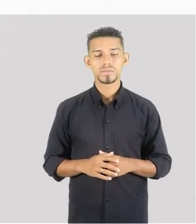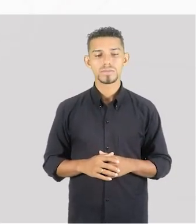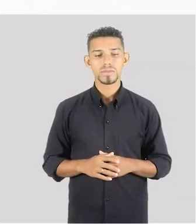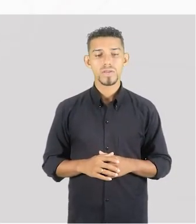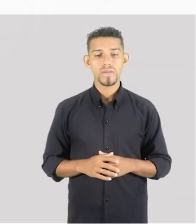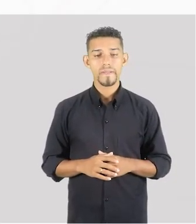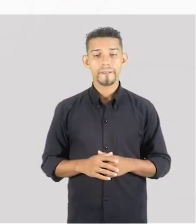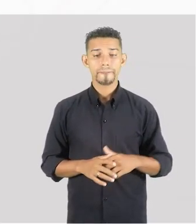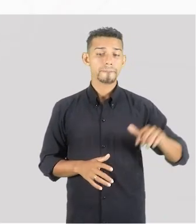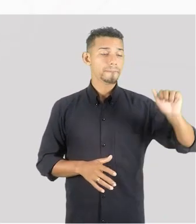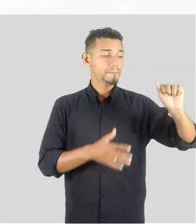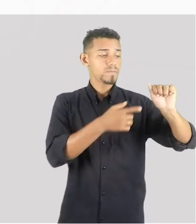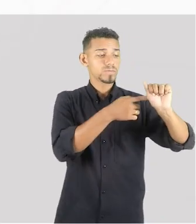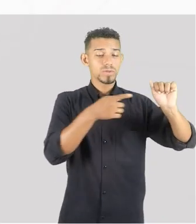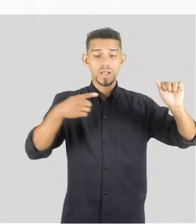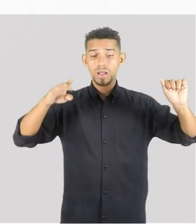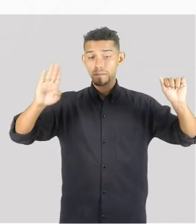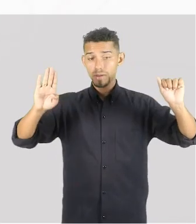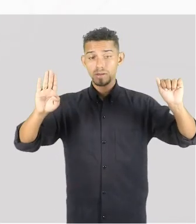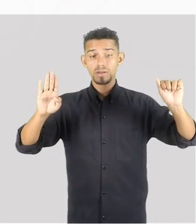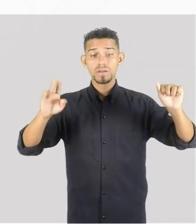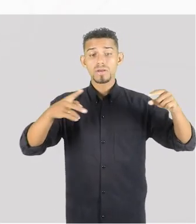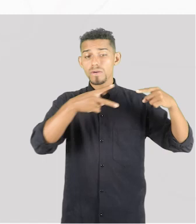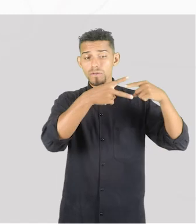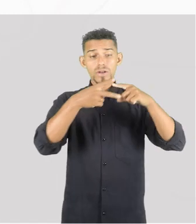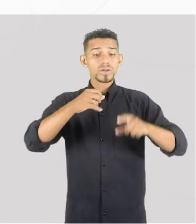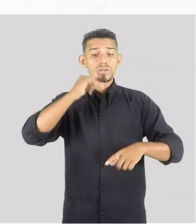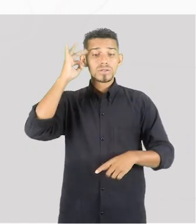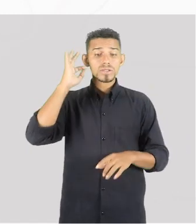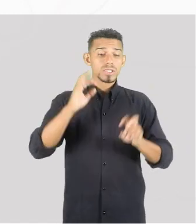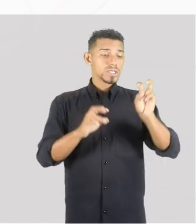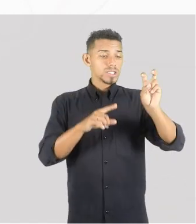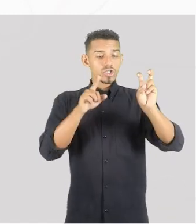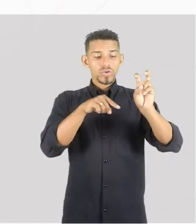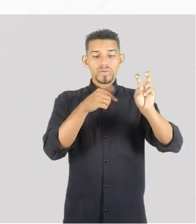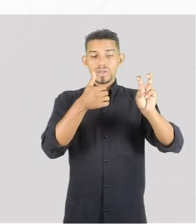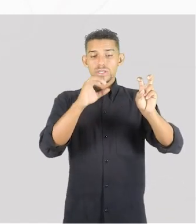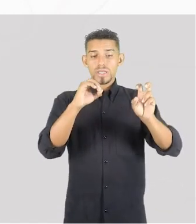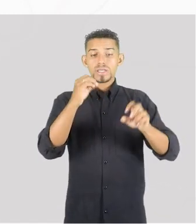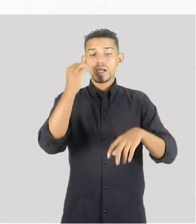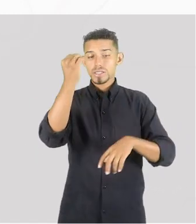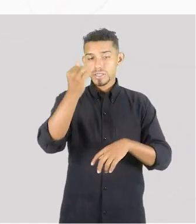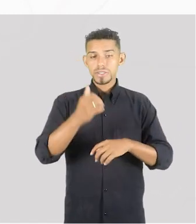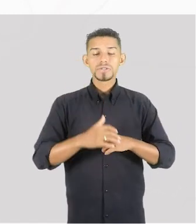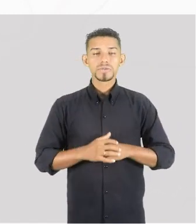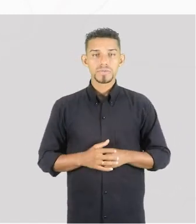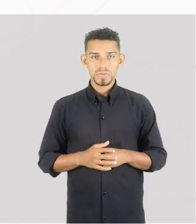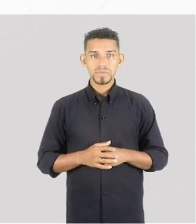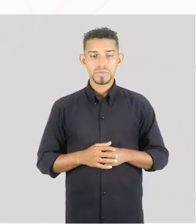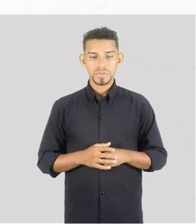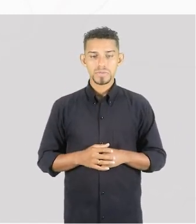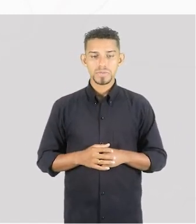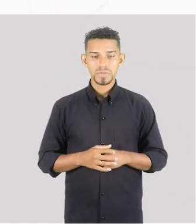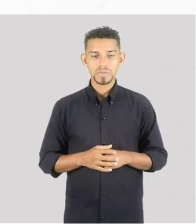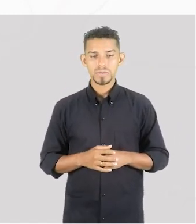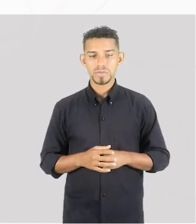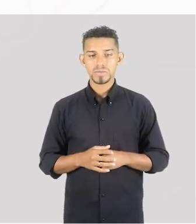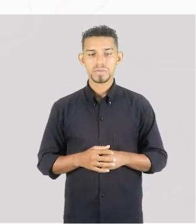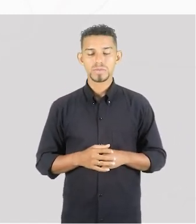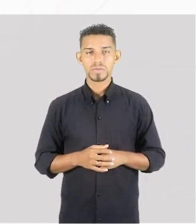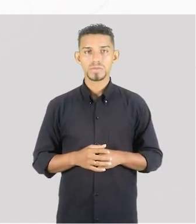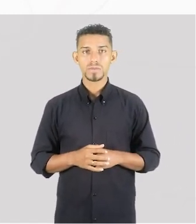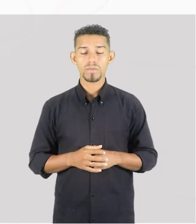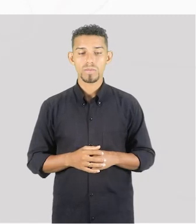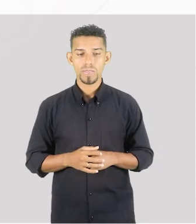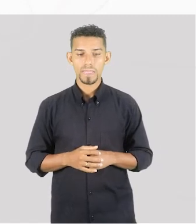Que vai do ponto A ao ponto B com velocidade de 5 vezes 10 a sexta. Velocidade. 5